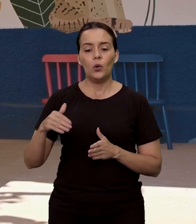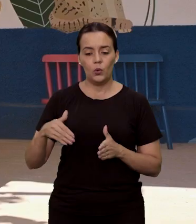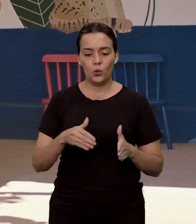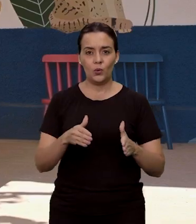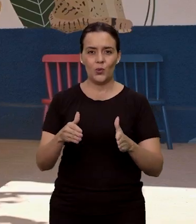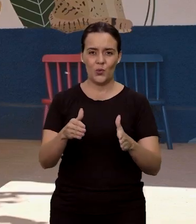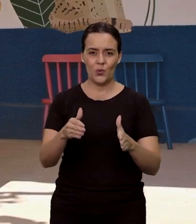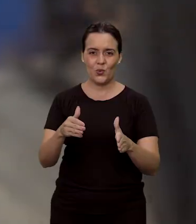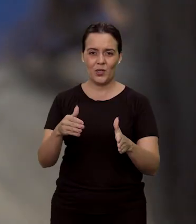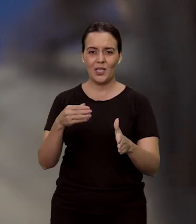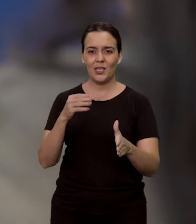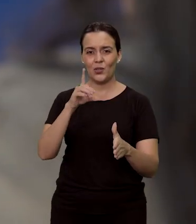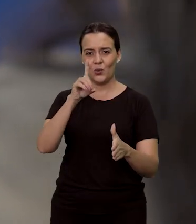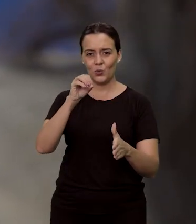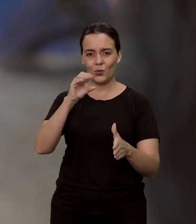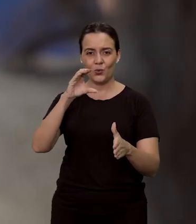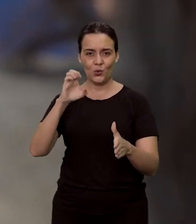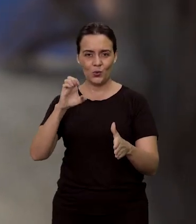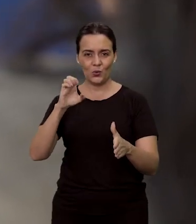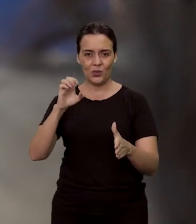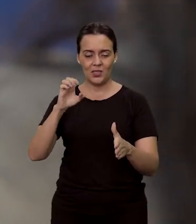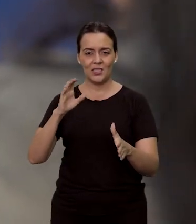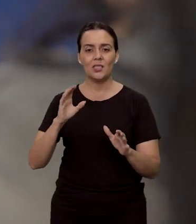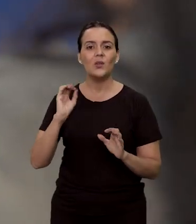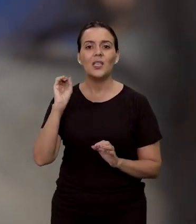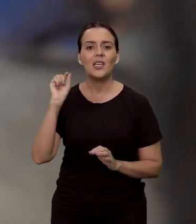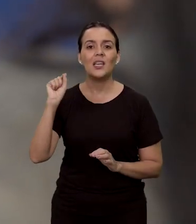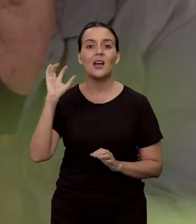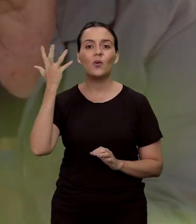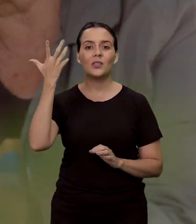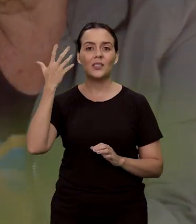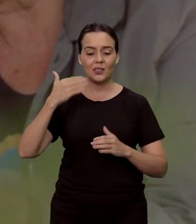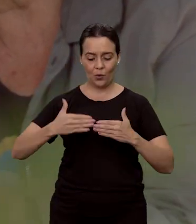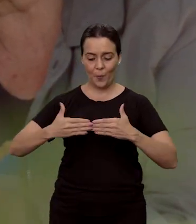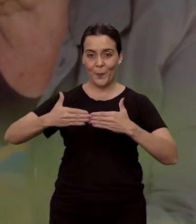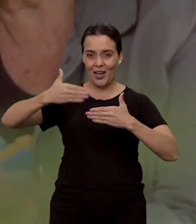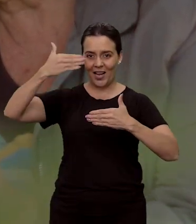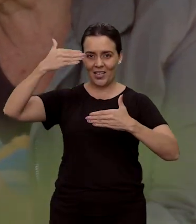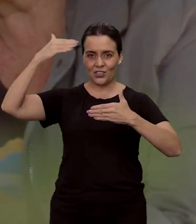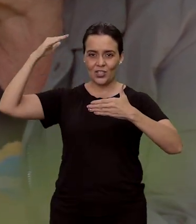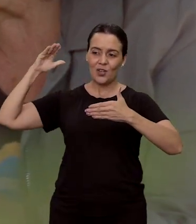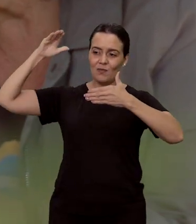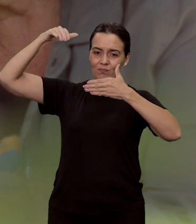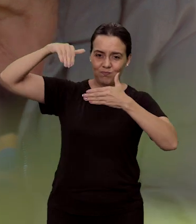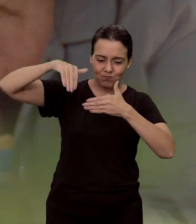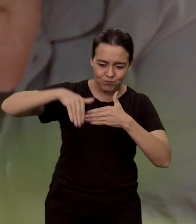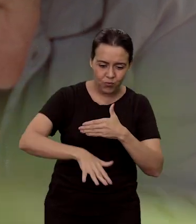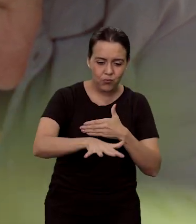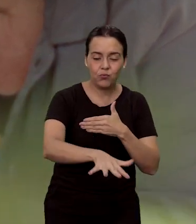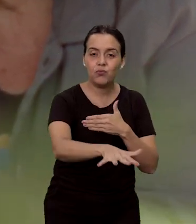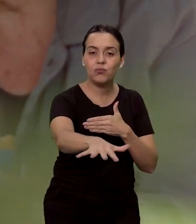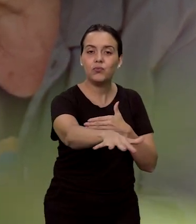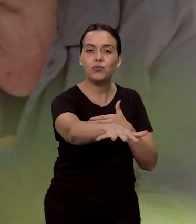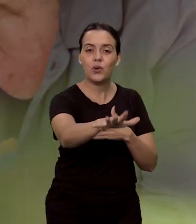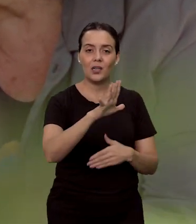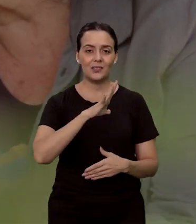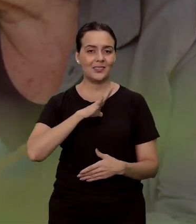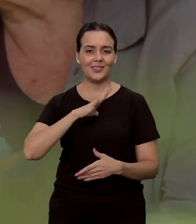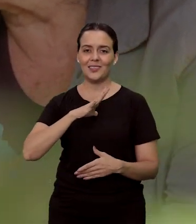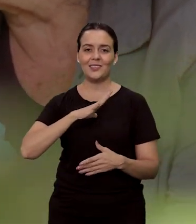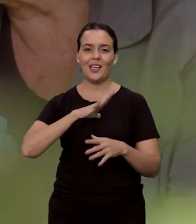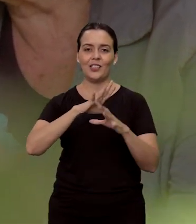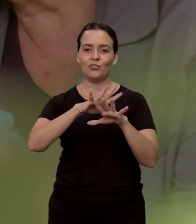Doce, com o rompimento das barragens de mineração, né? Até hoje, todo esse rio